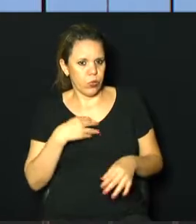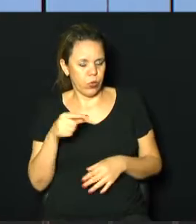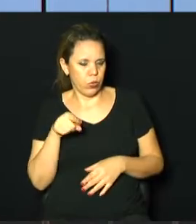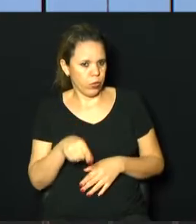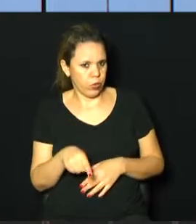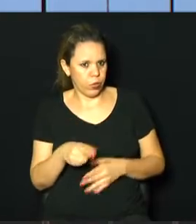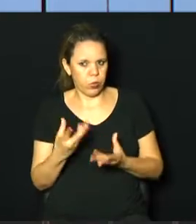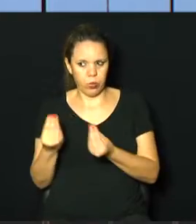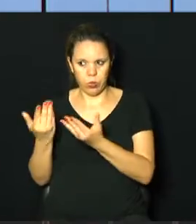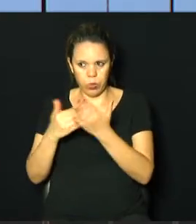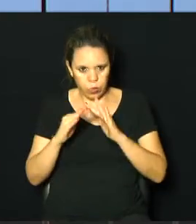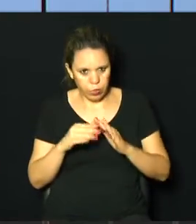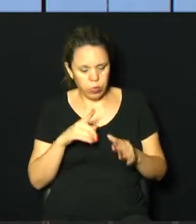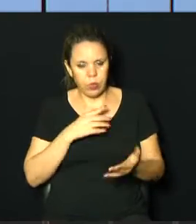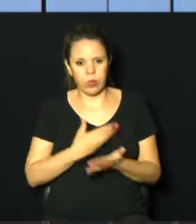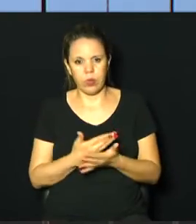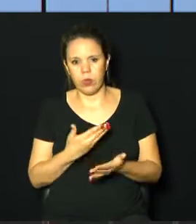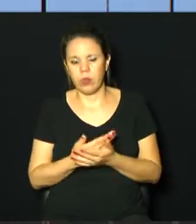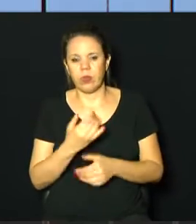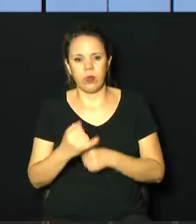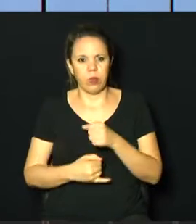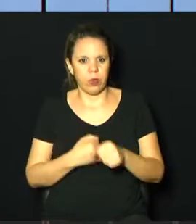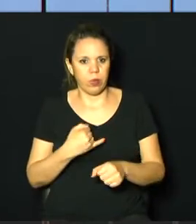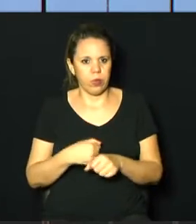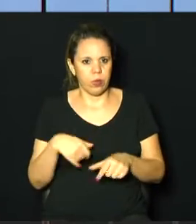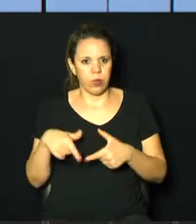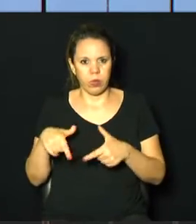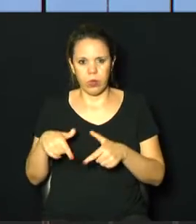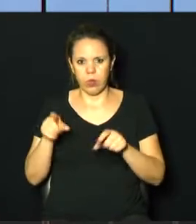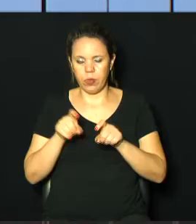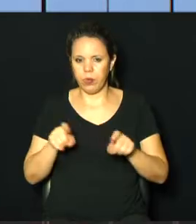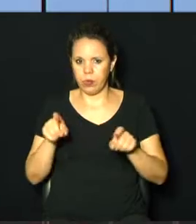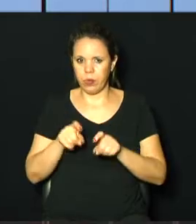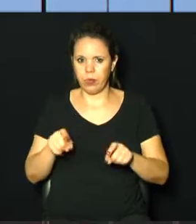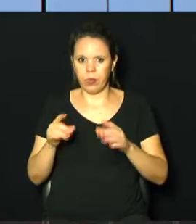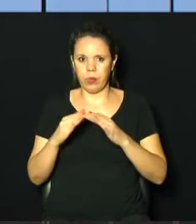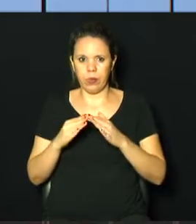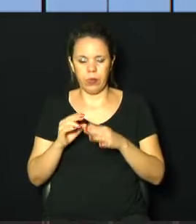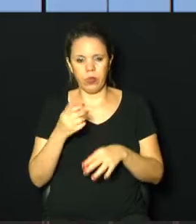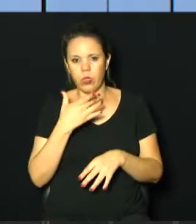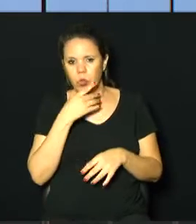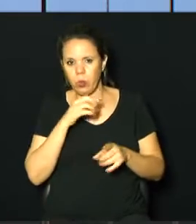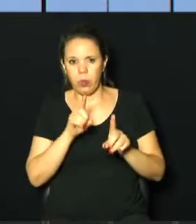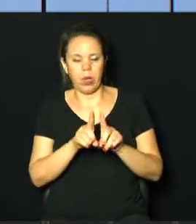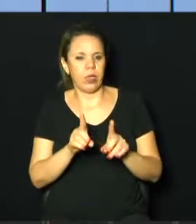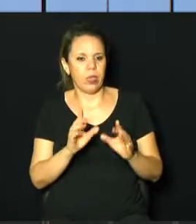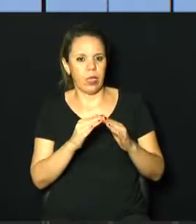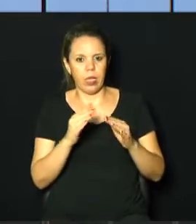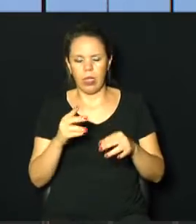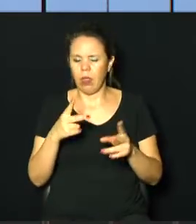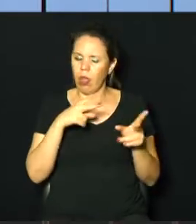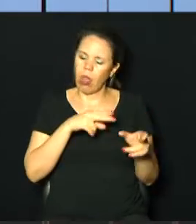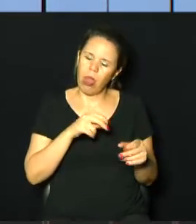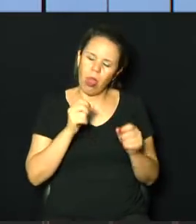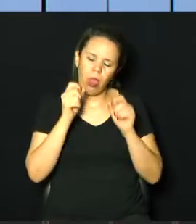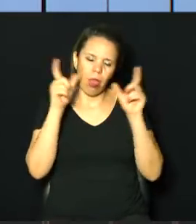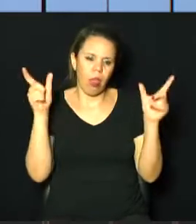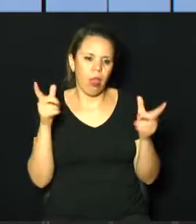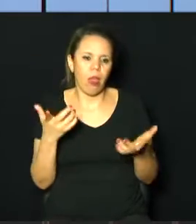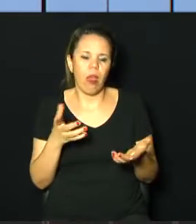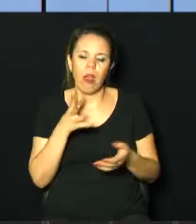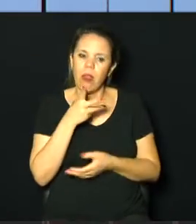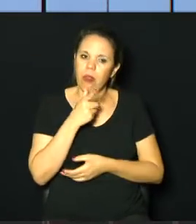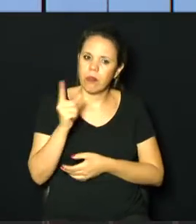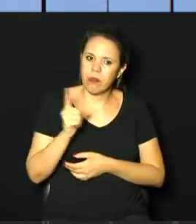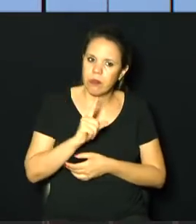muitas escolas estão tendo aula online, se você está trabalhando de home office, seu marido está em casa, não é para dormir até tarde, acordar até